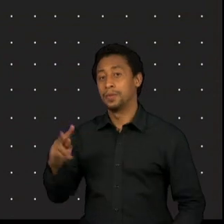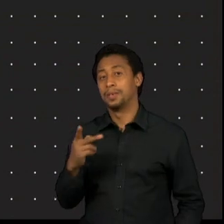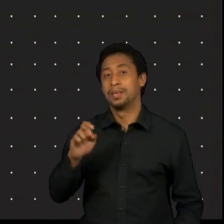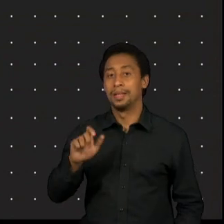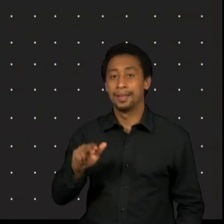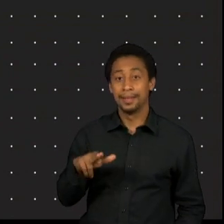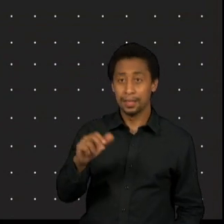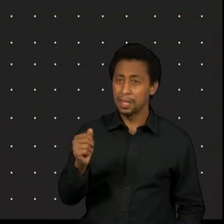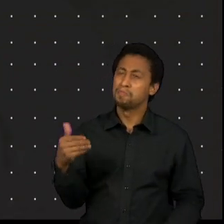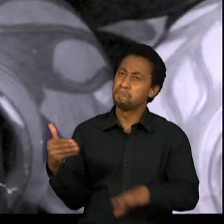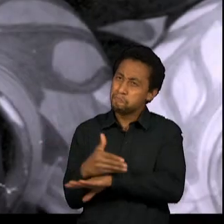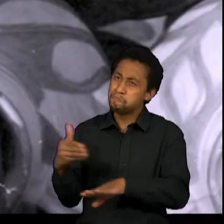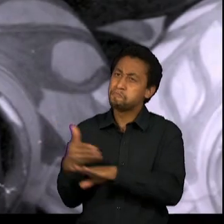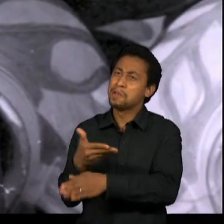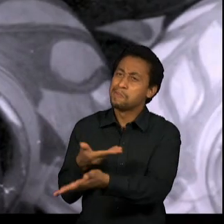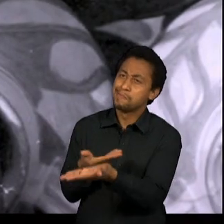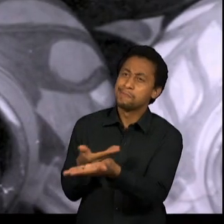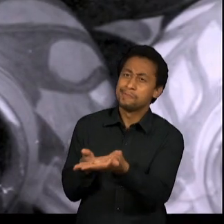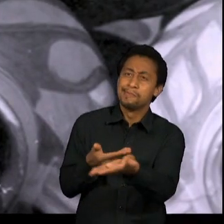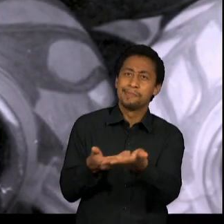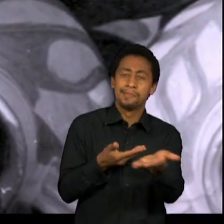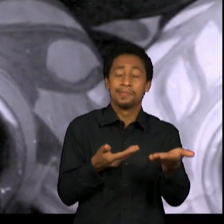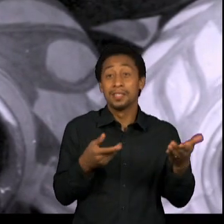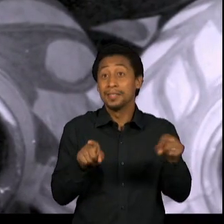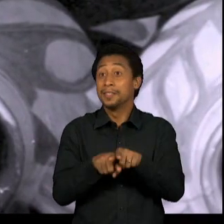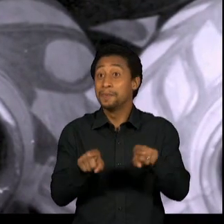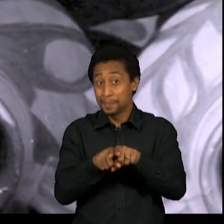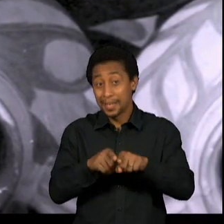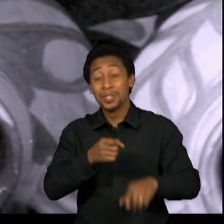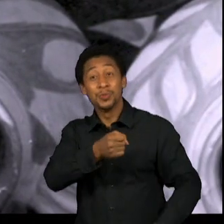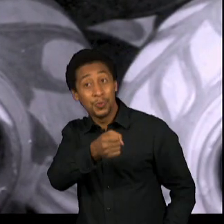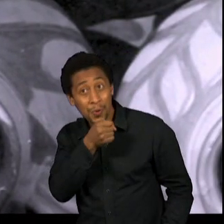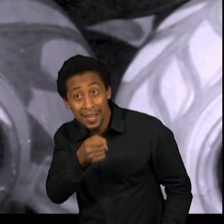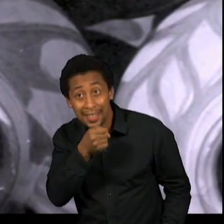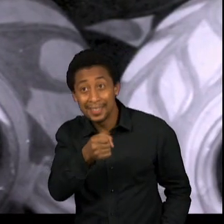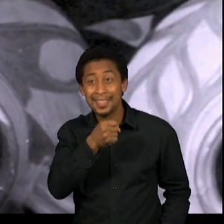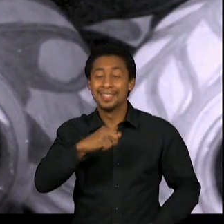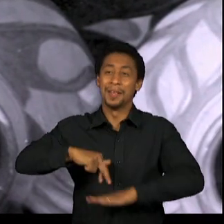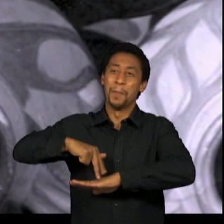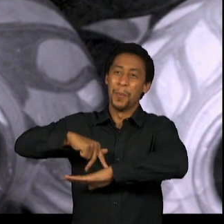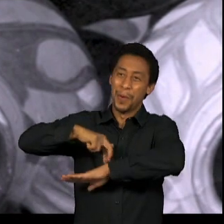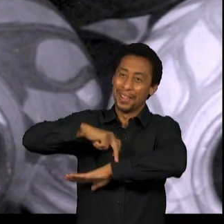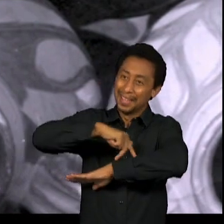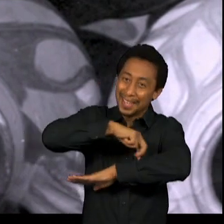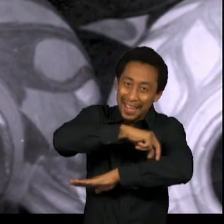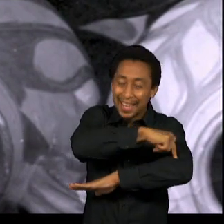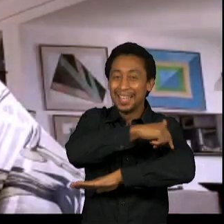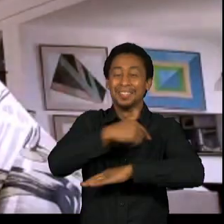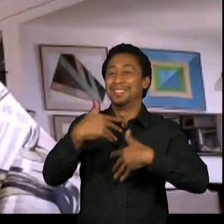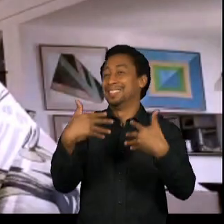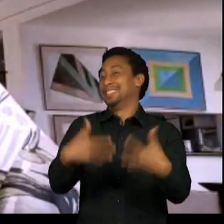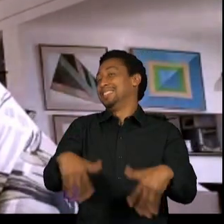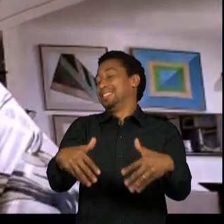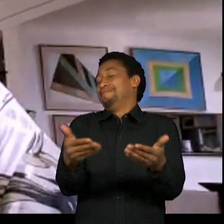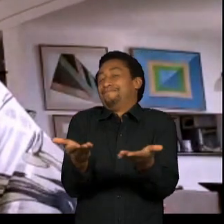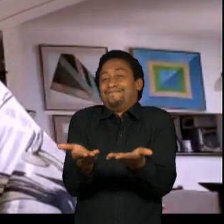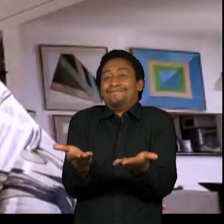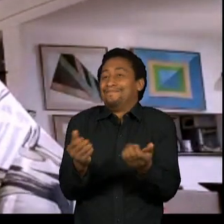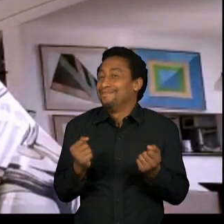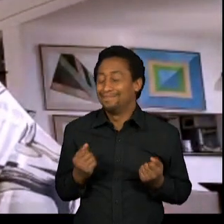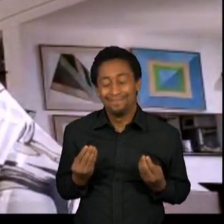desenvolveu e era também jornalista, fazia desfile de modas, era